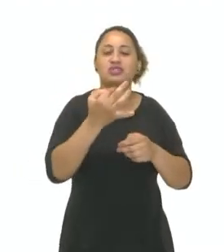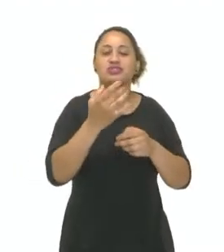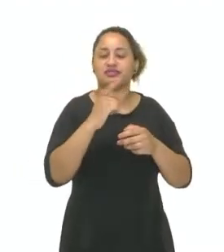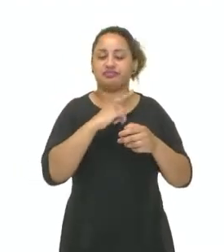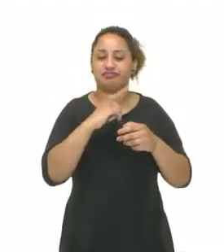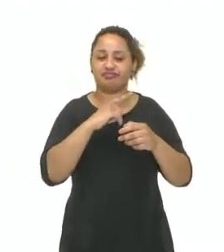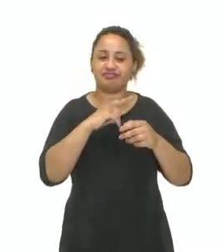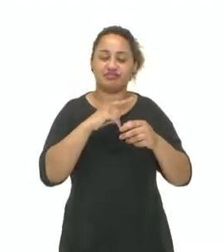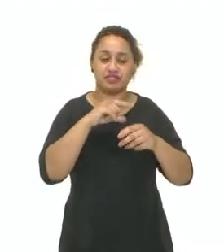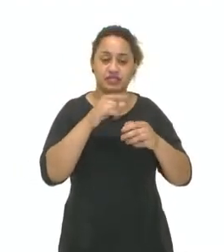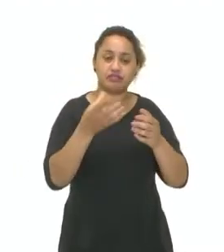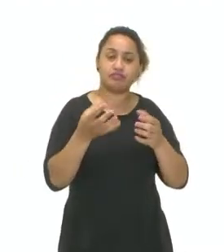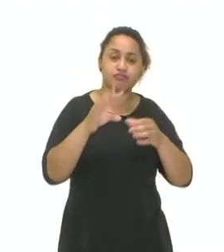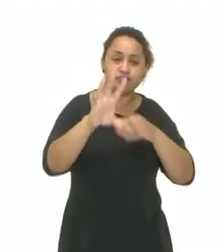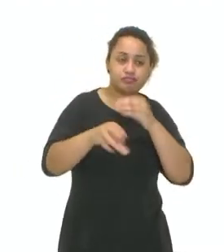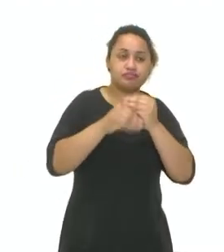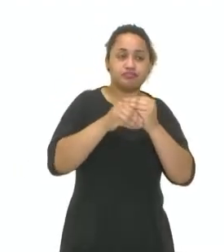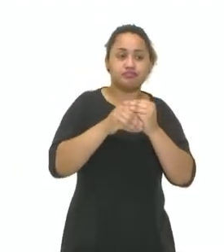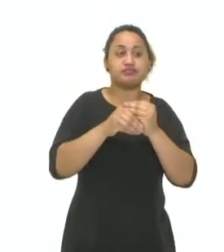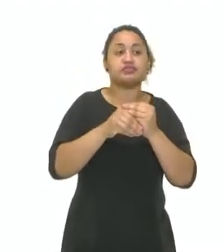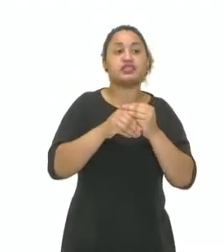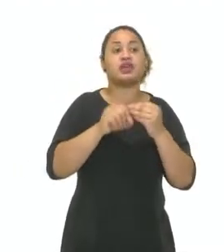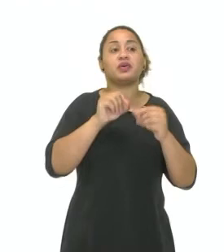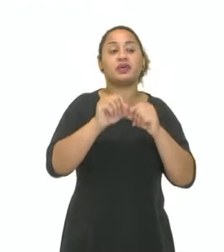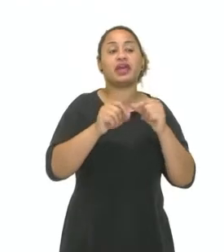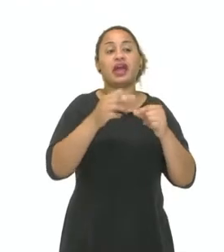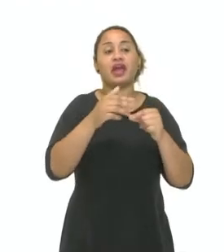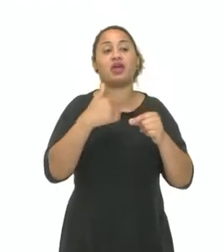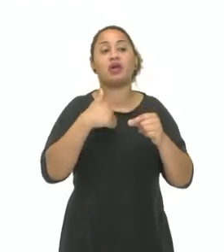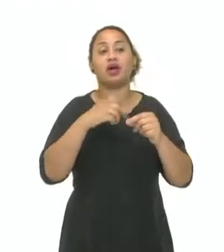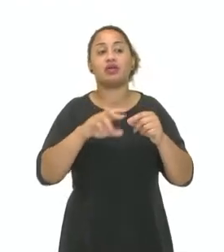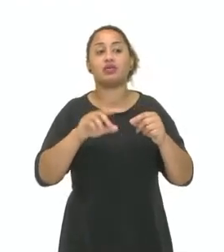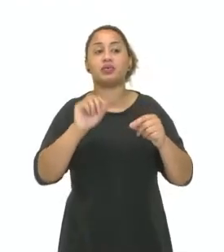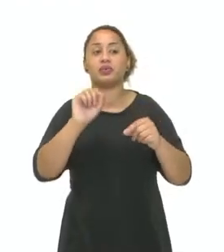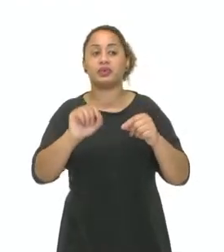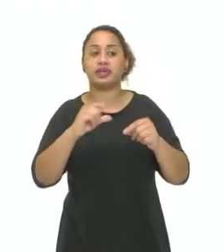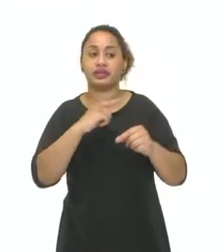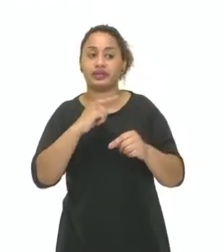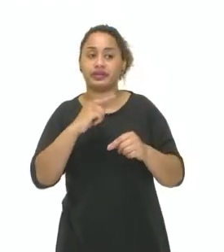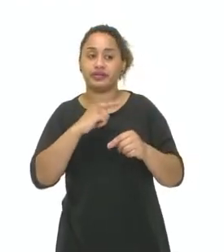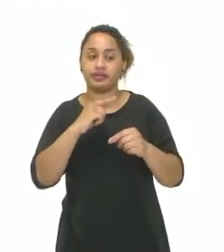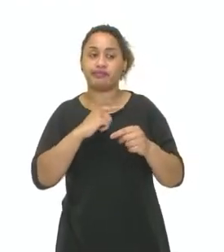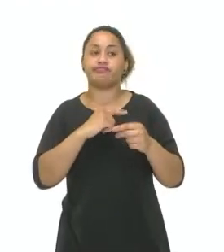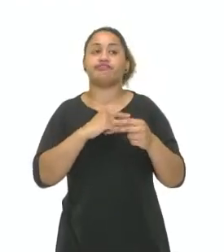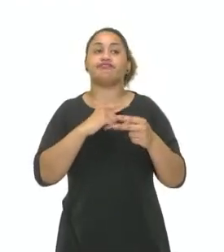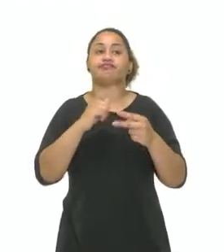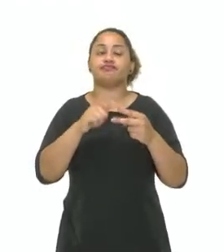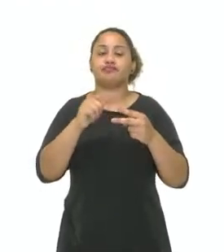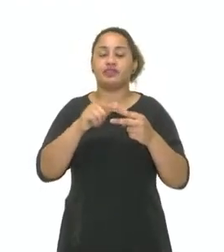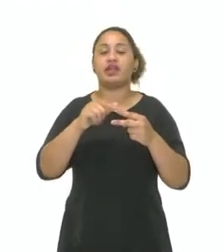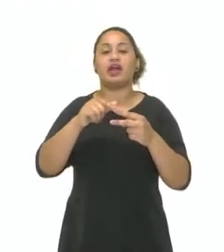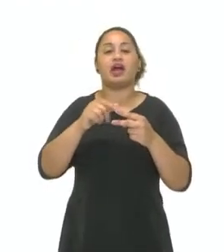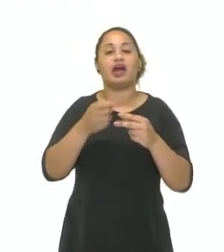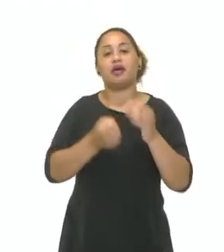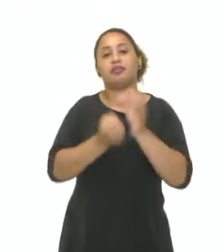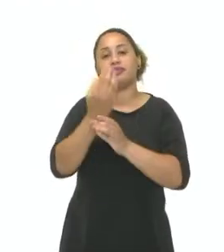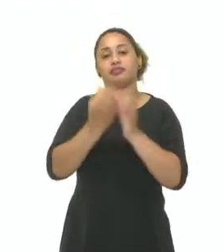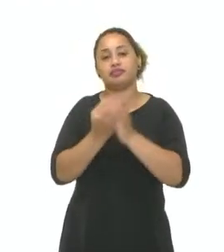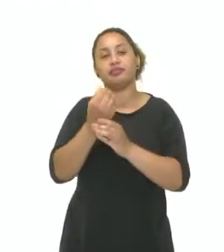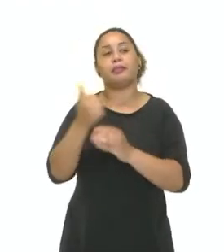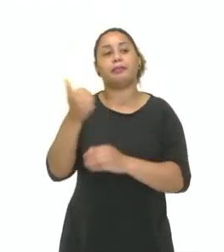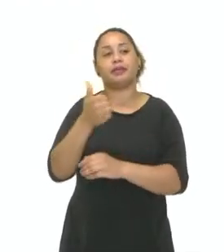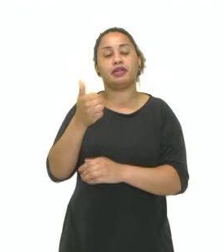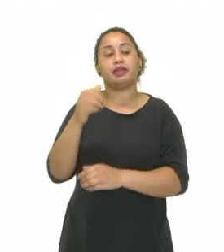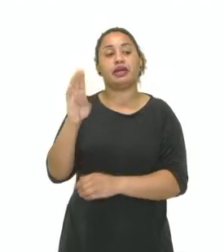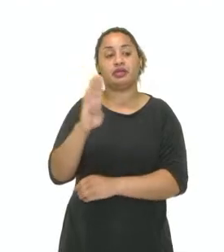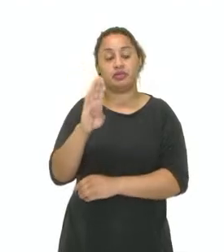incorporada, efetivamente, ela vai ser igual à diferença entre a produtividade primária bruta, que é a quantidade de matéria